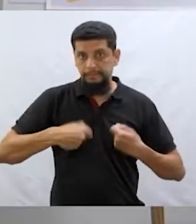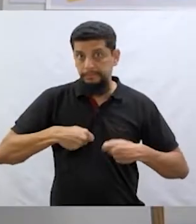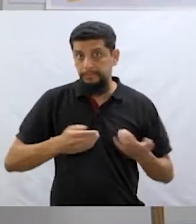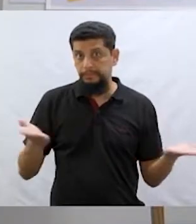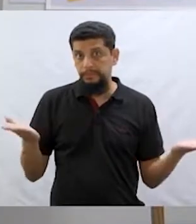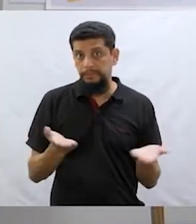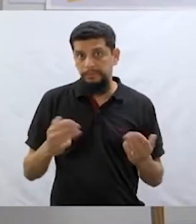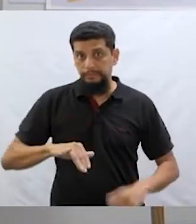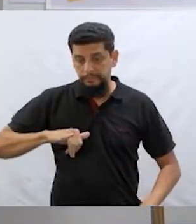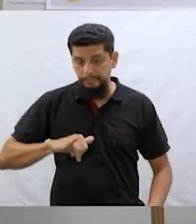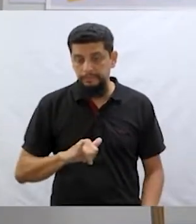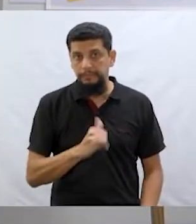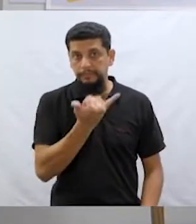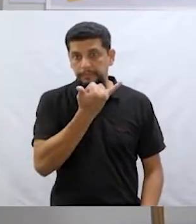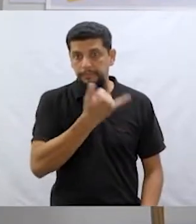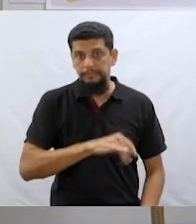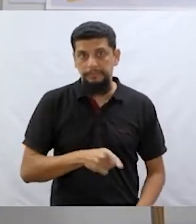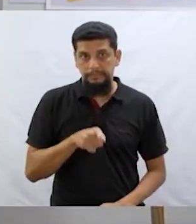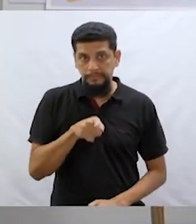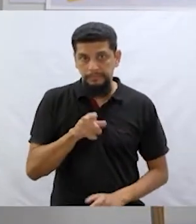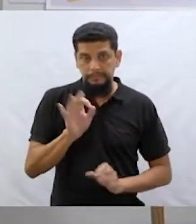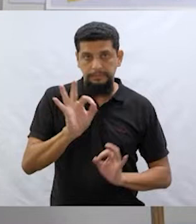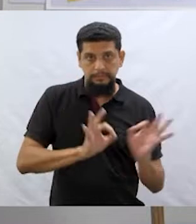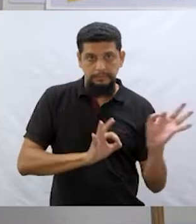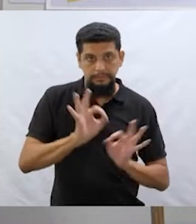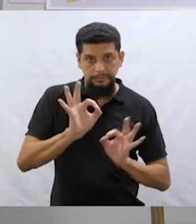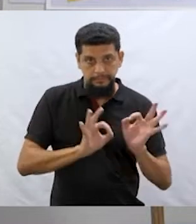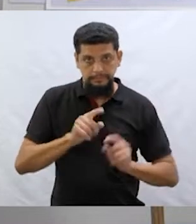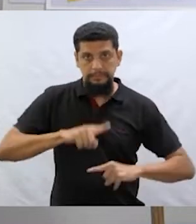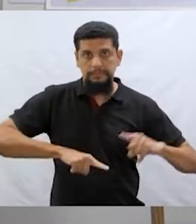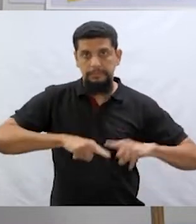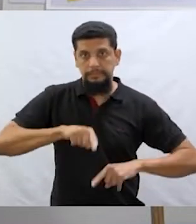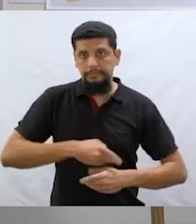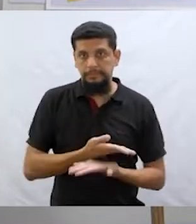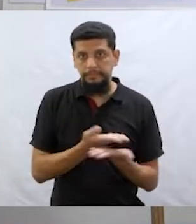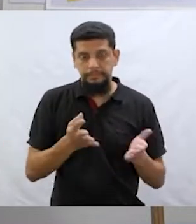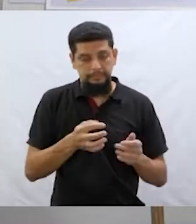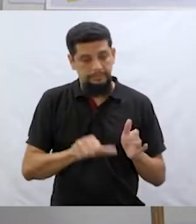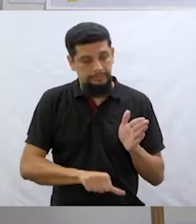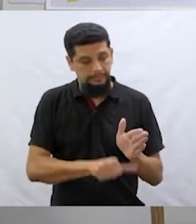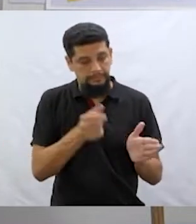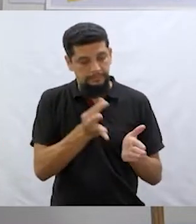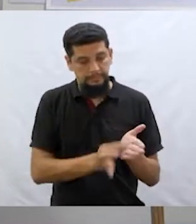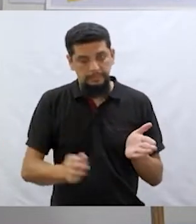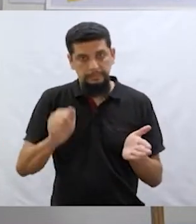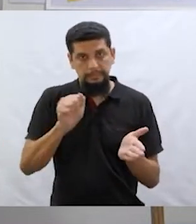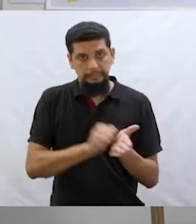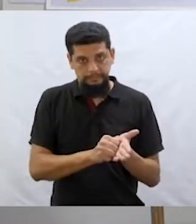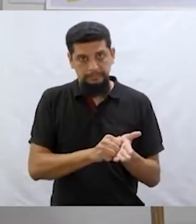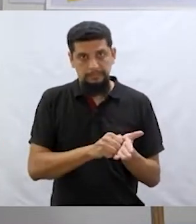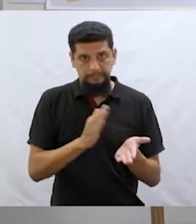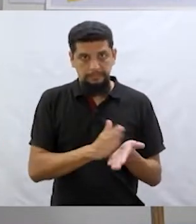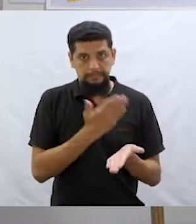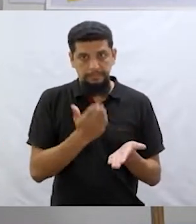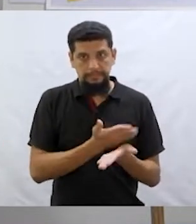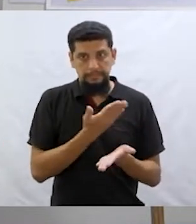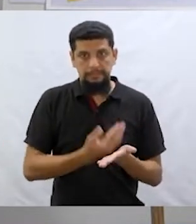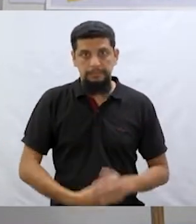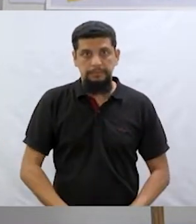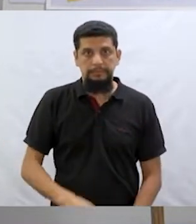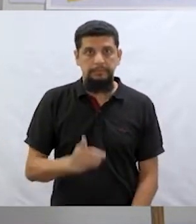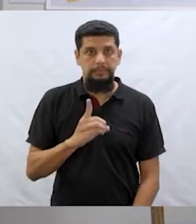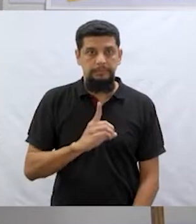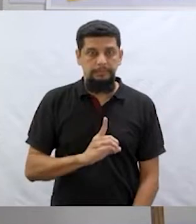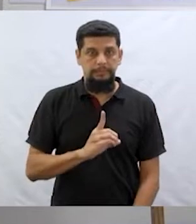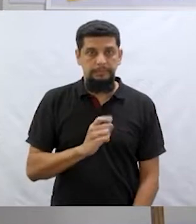hoje. Aproveitando, depois que vocês organizarem o material, vocês vão fazer o primeiro registro da nossa aula, que seria